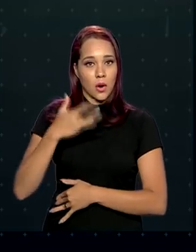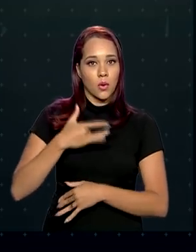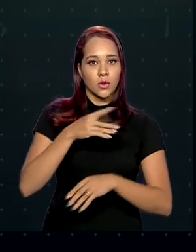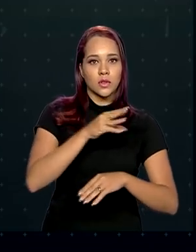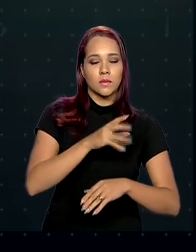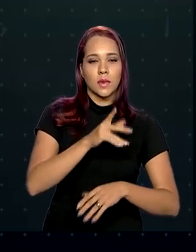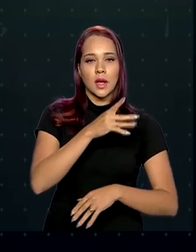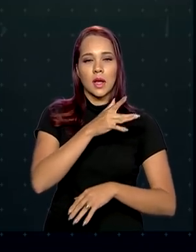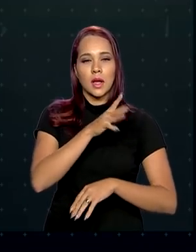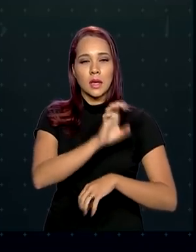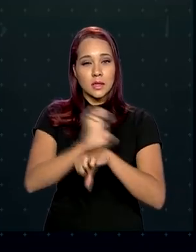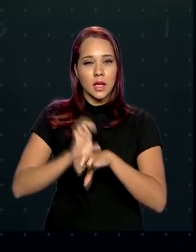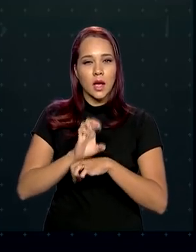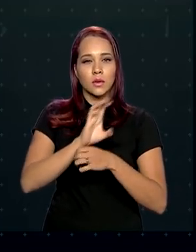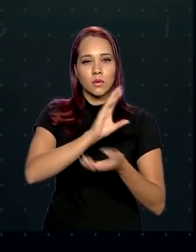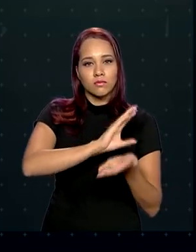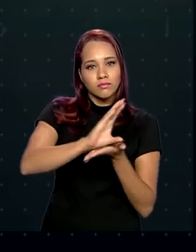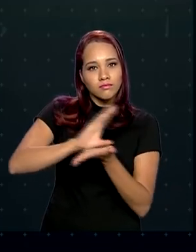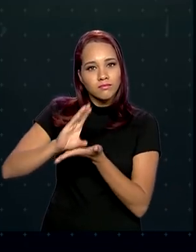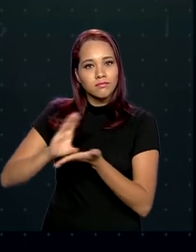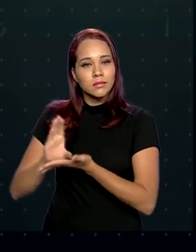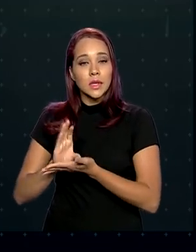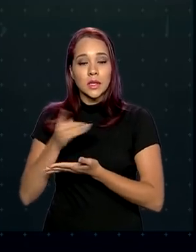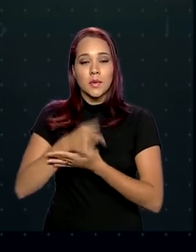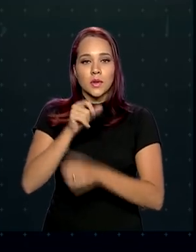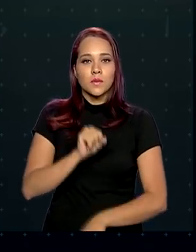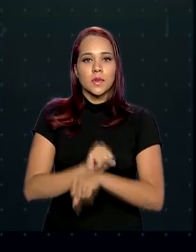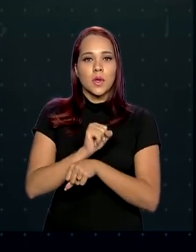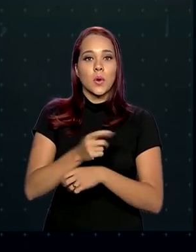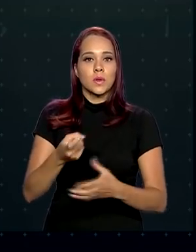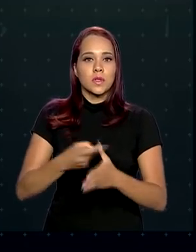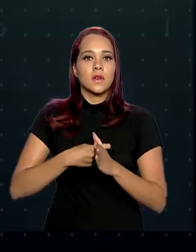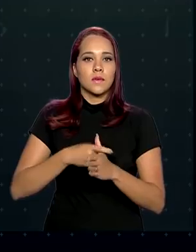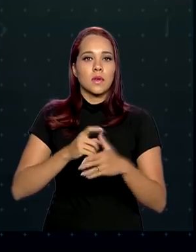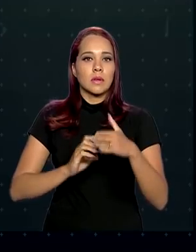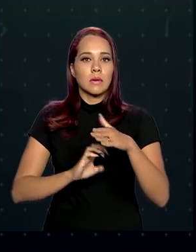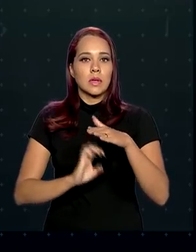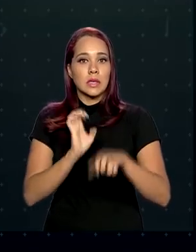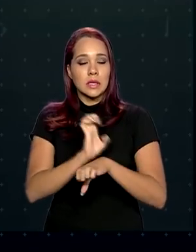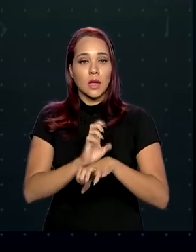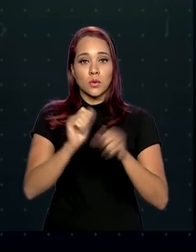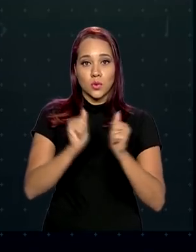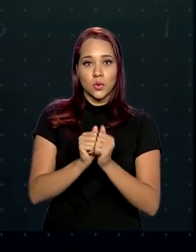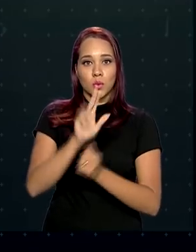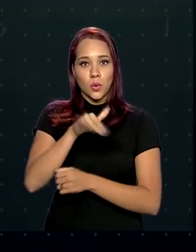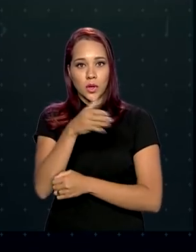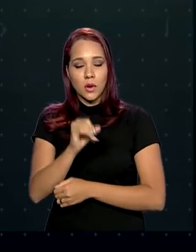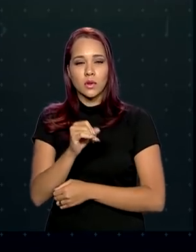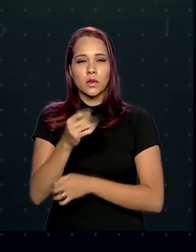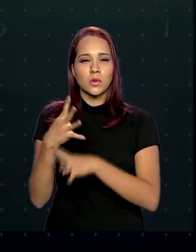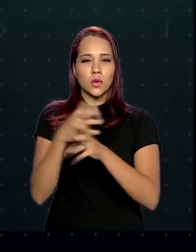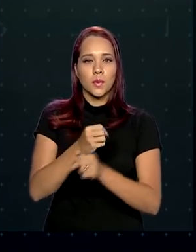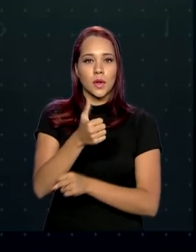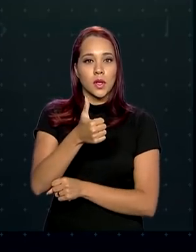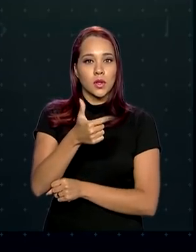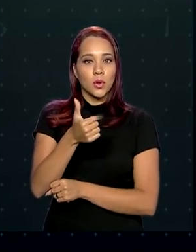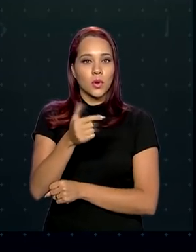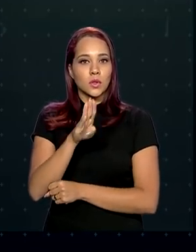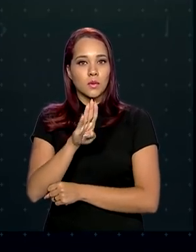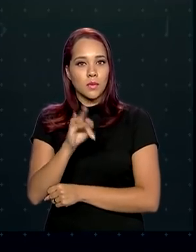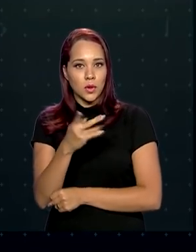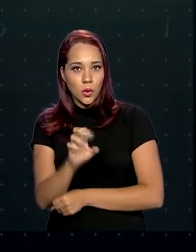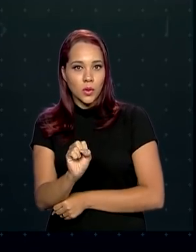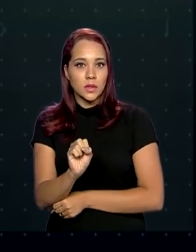estados e municípios. A suspensão das dívidas dos estados com a União, que é de R 12 bilhões e R 600 milhões